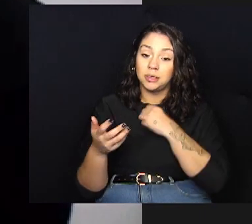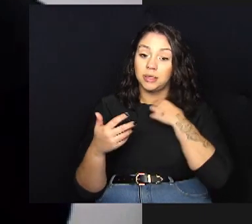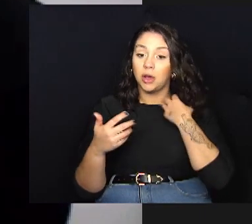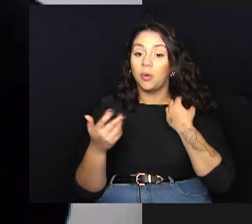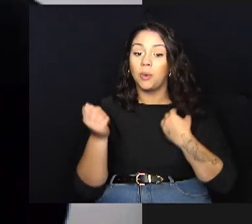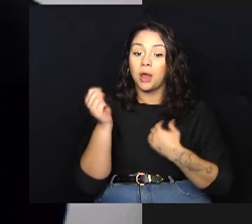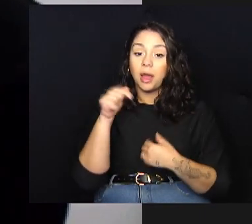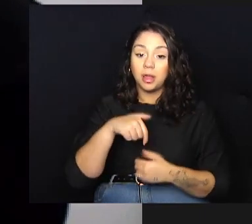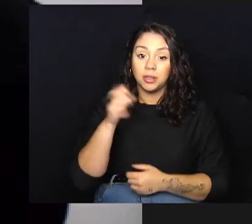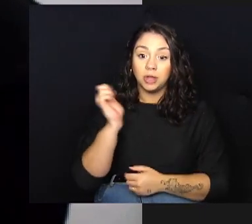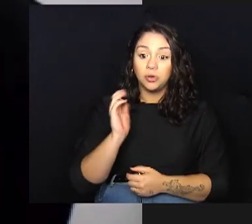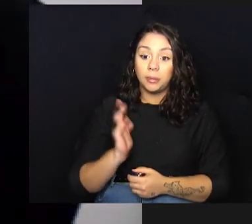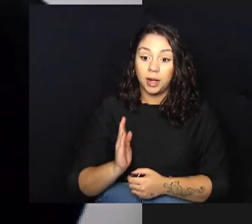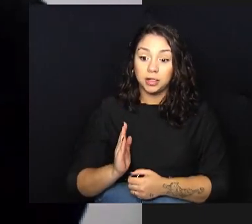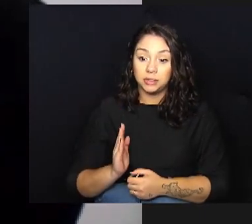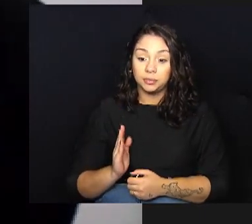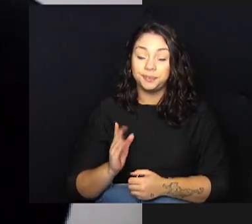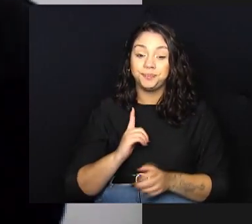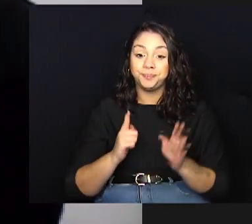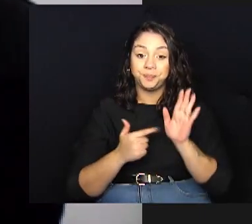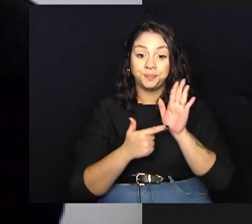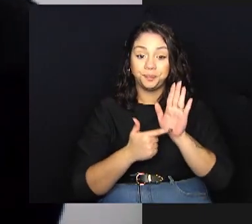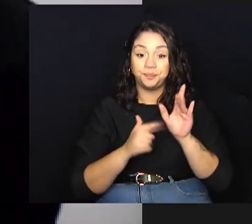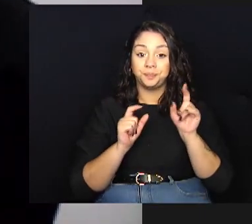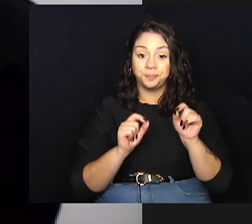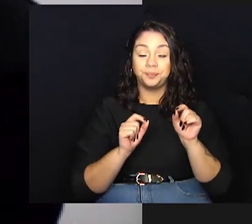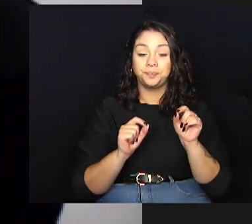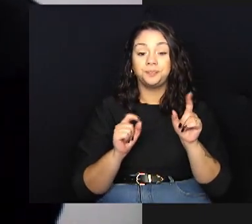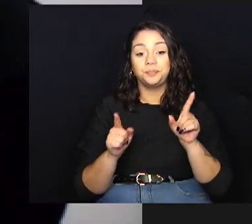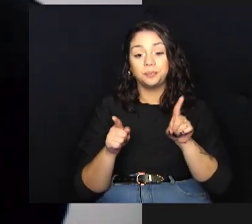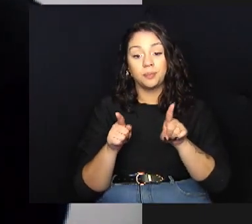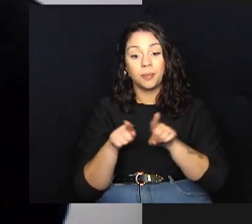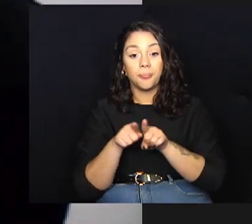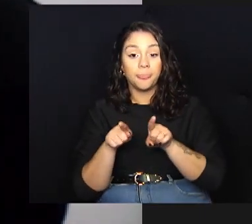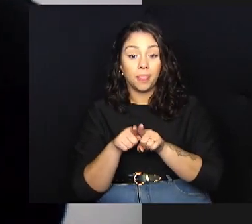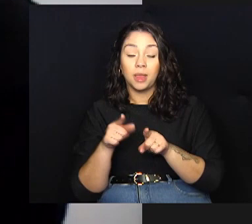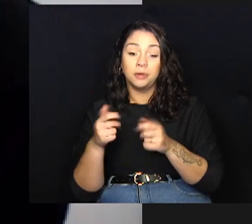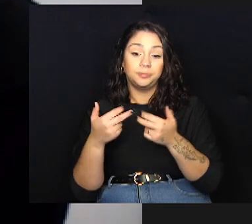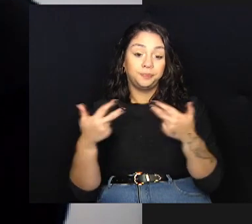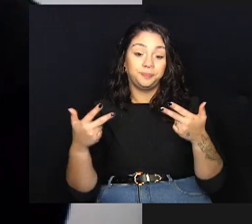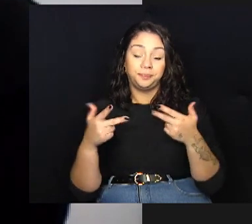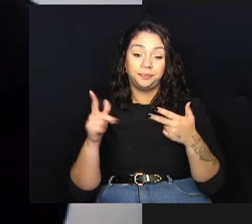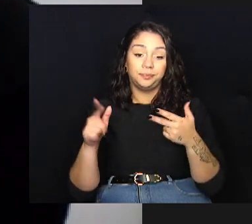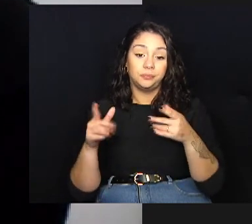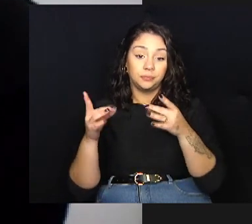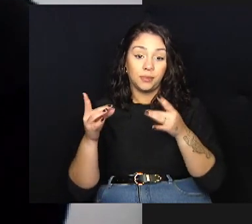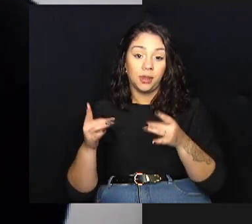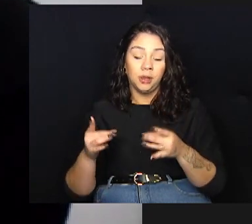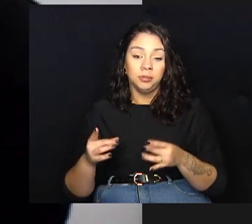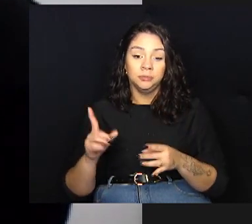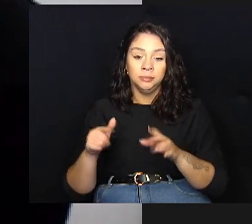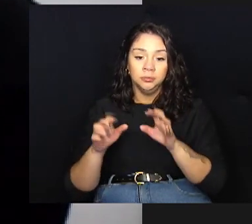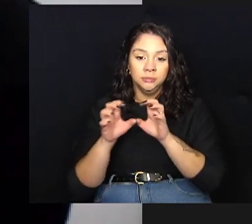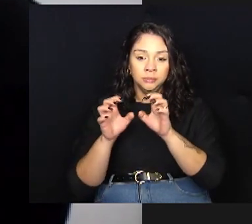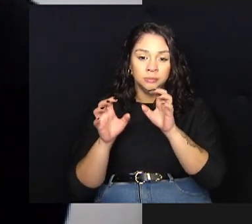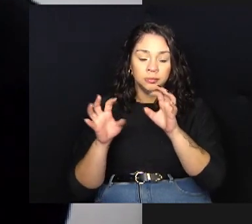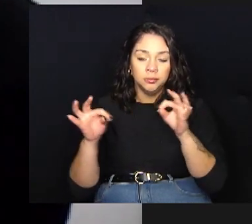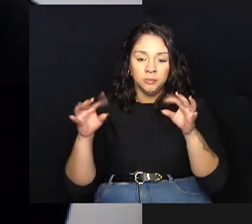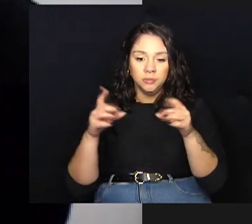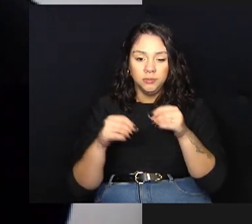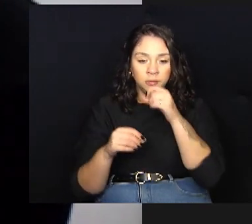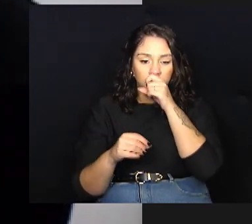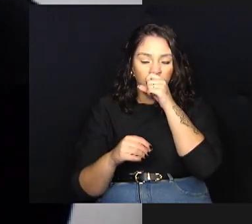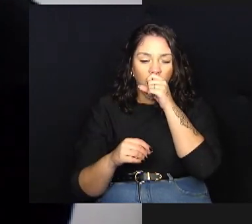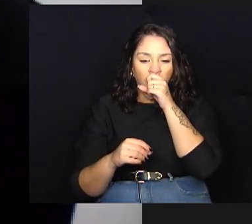do Brasil nesse grande retrato ele vai refletir também essas questões todas conjunturais né Toda